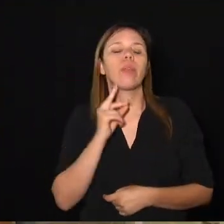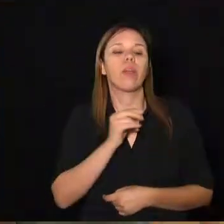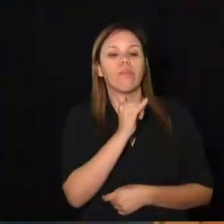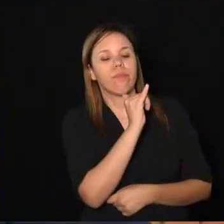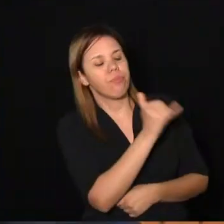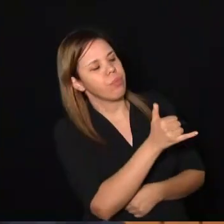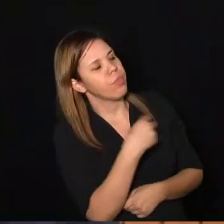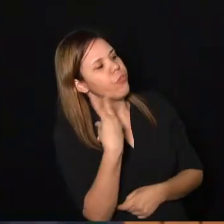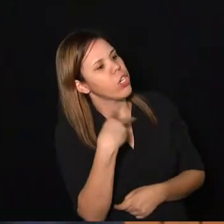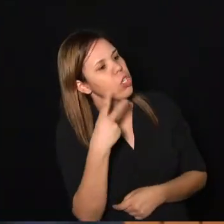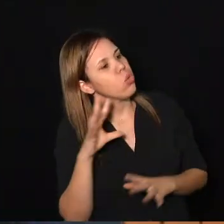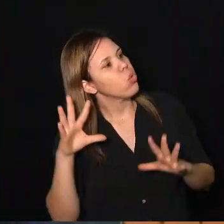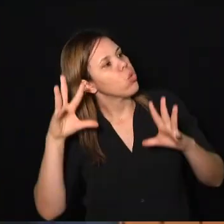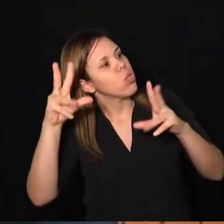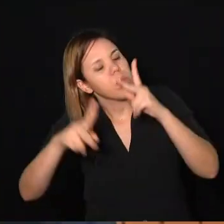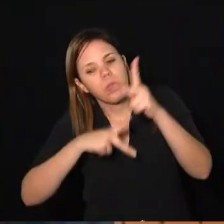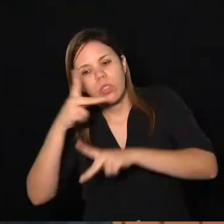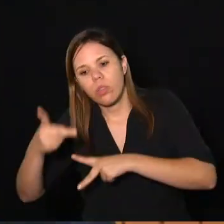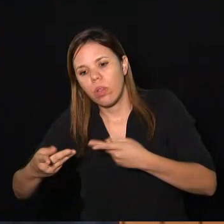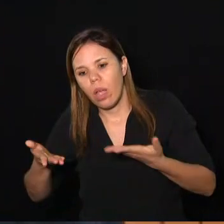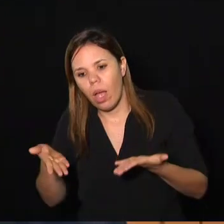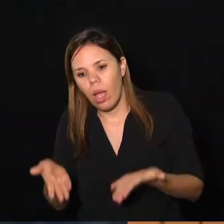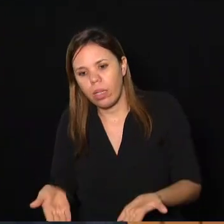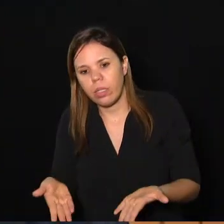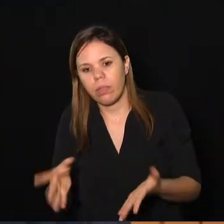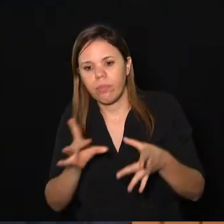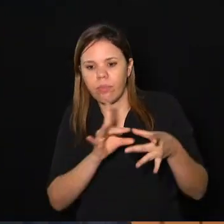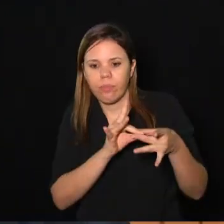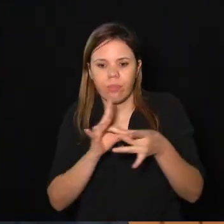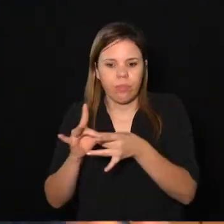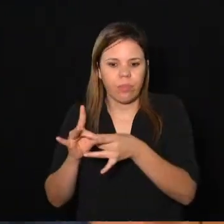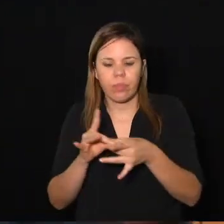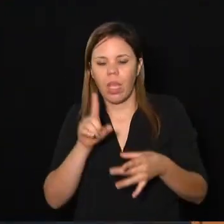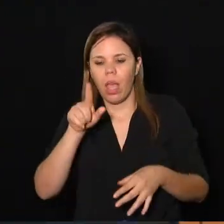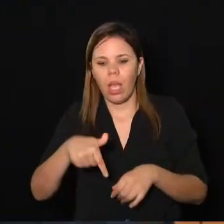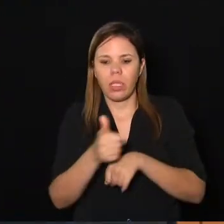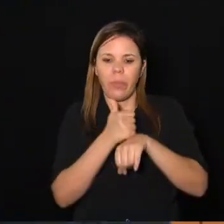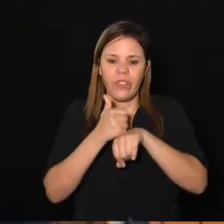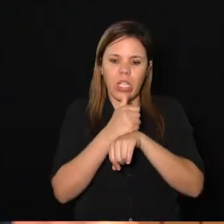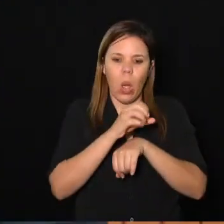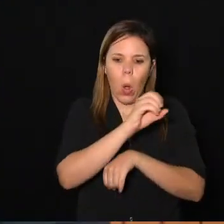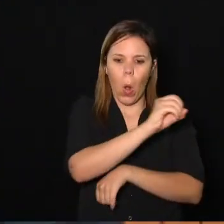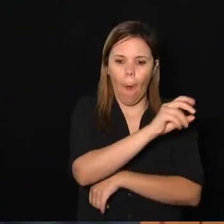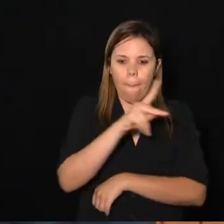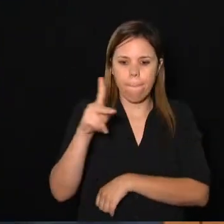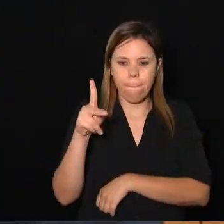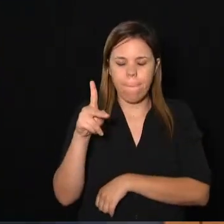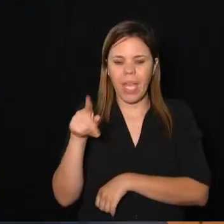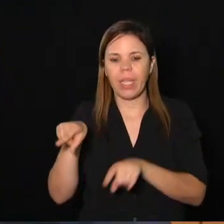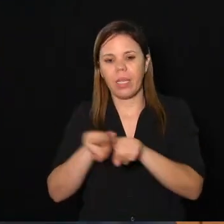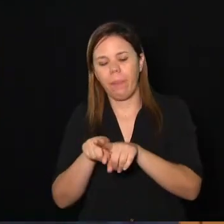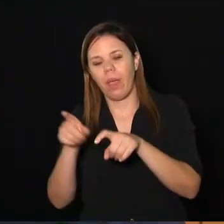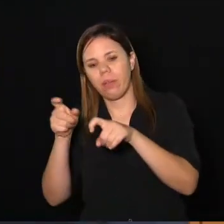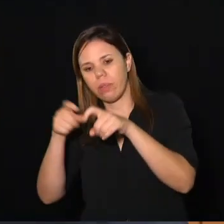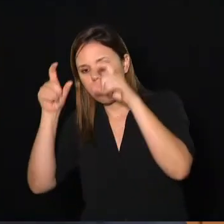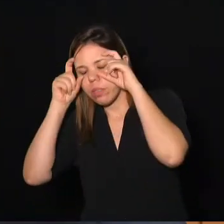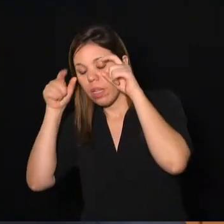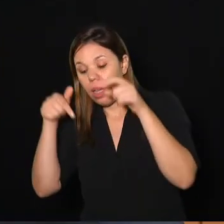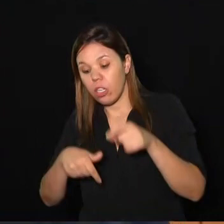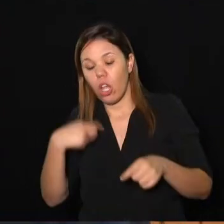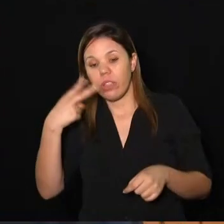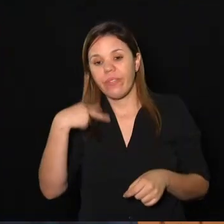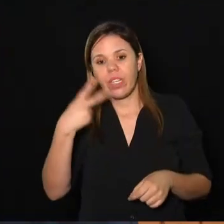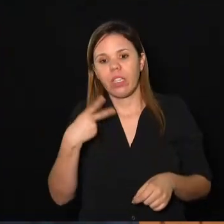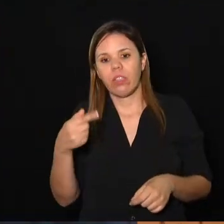e senhoras tanto as pessoas ligadas a optometria e aos oftalmologistas que nós vereadores aqui desta